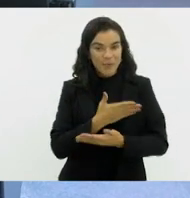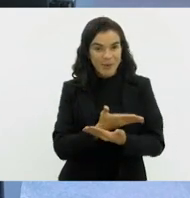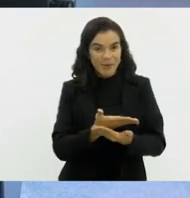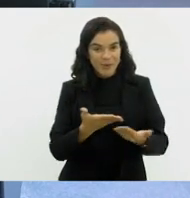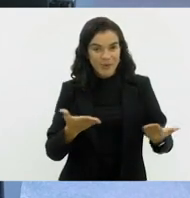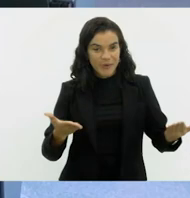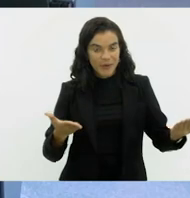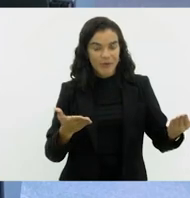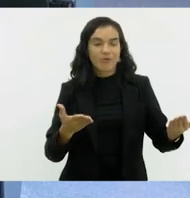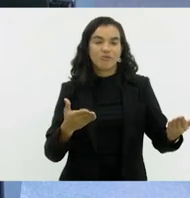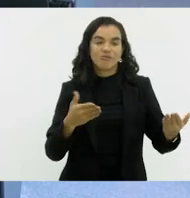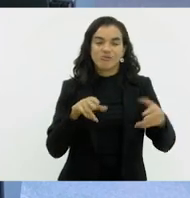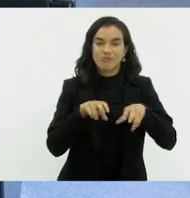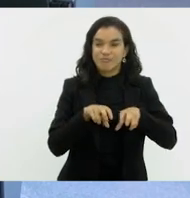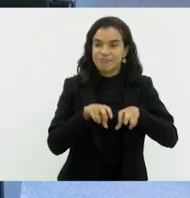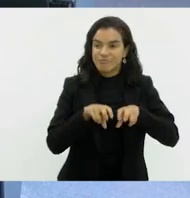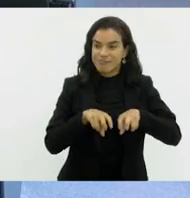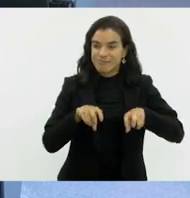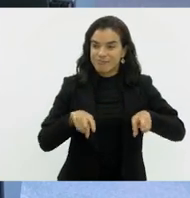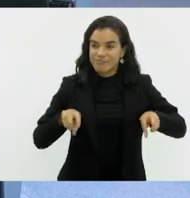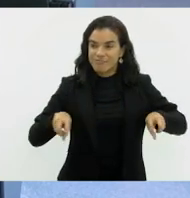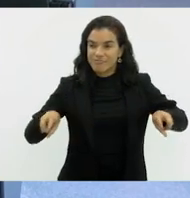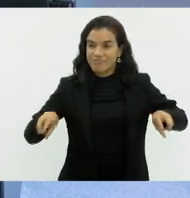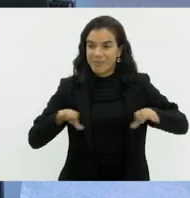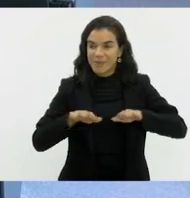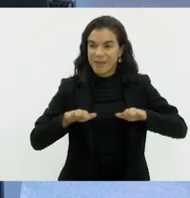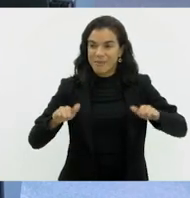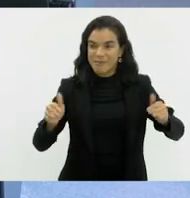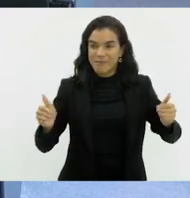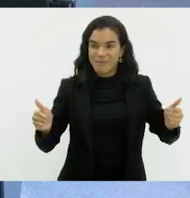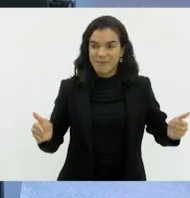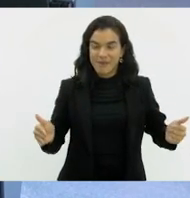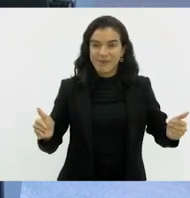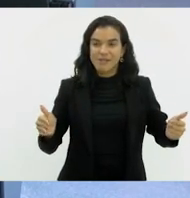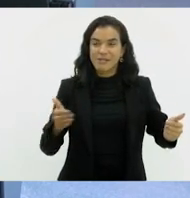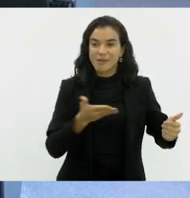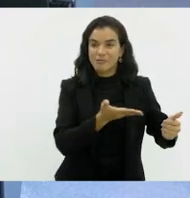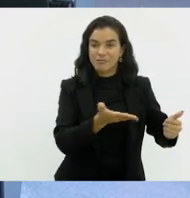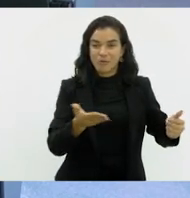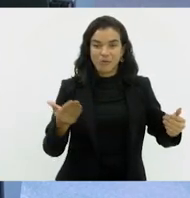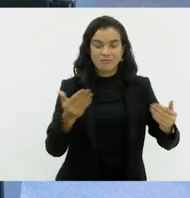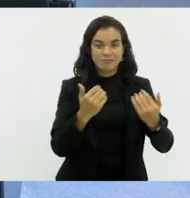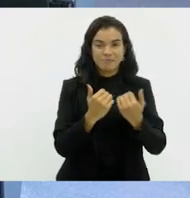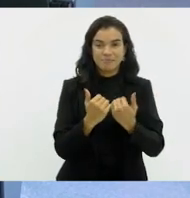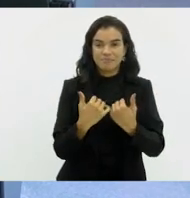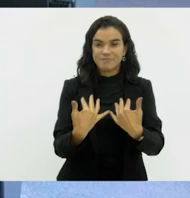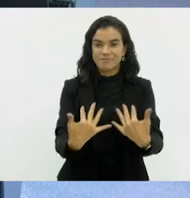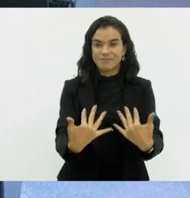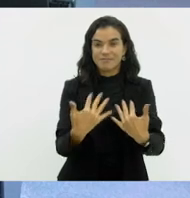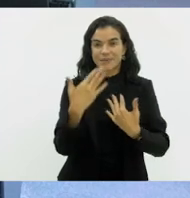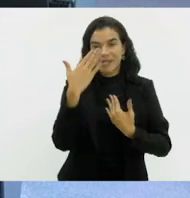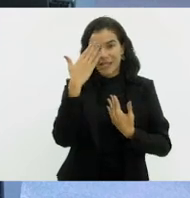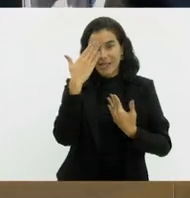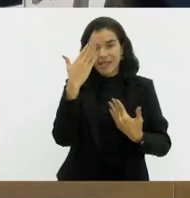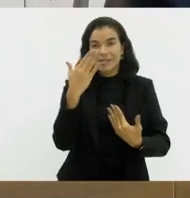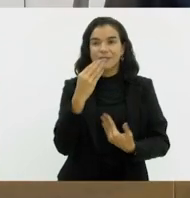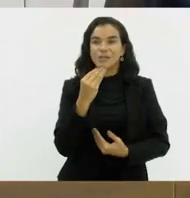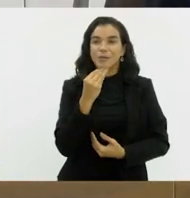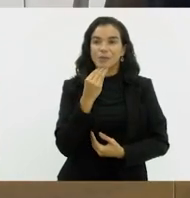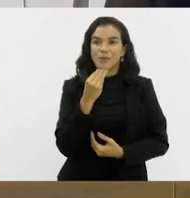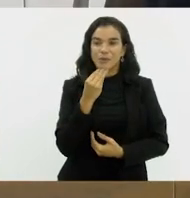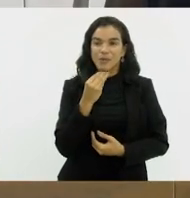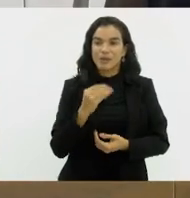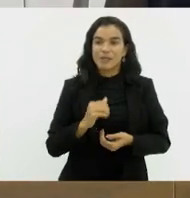os integrantes da mesa, ao público presente. Agradeço a oportunidade de